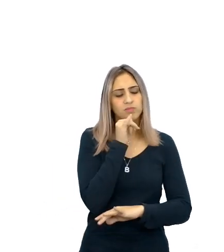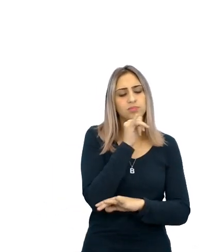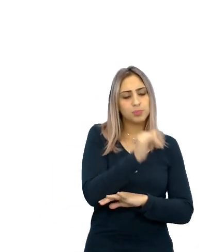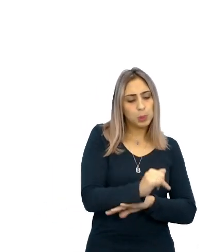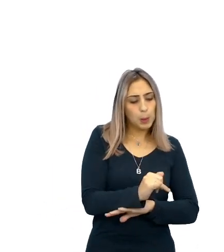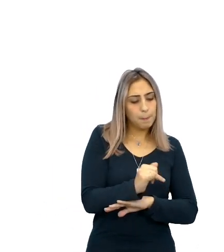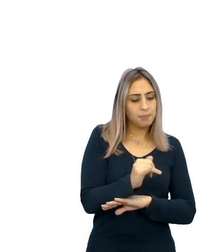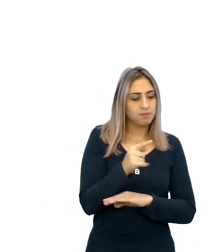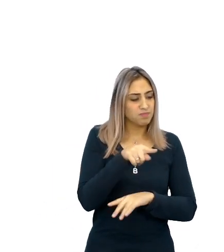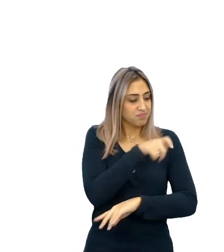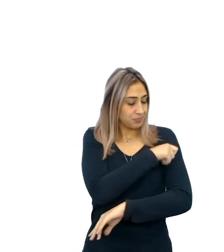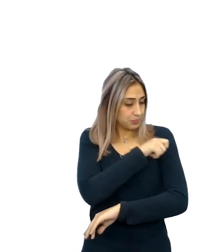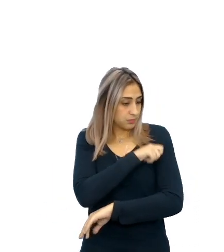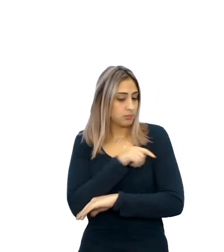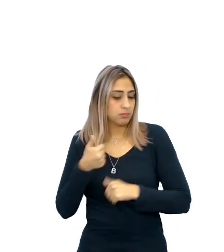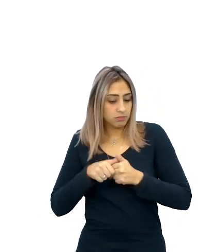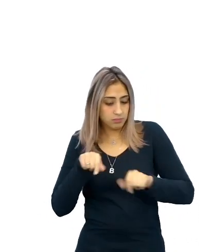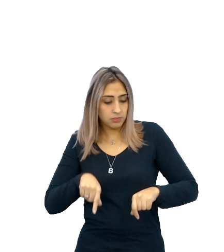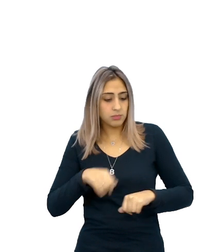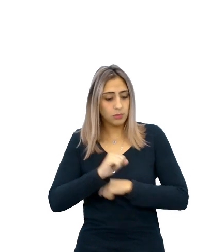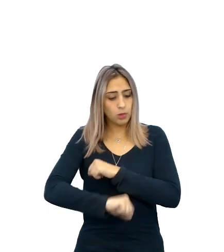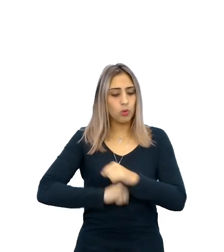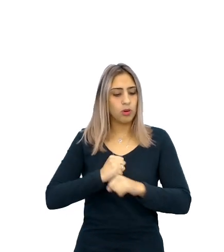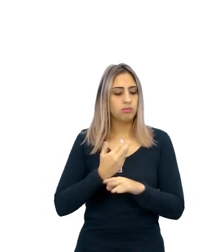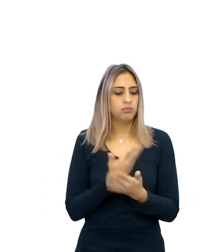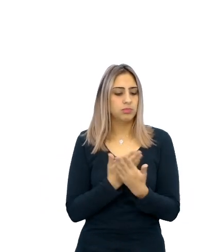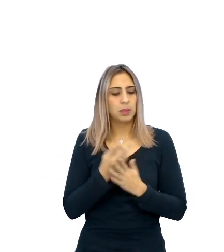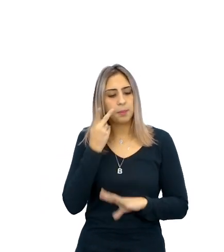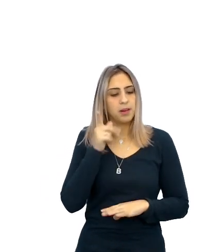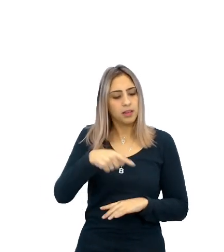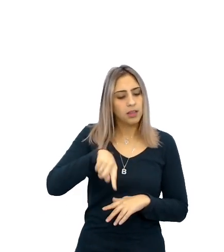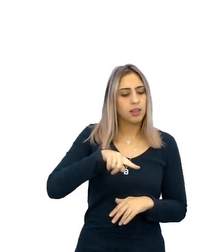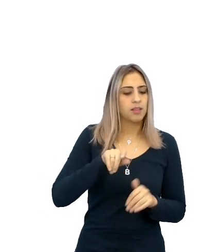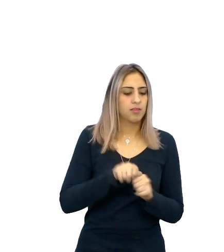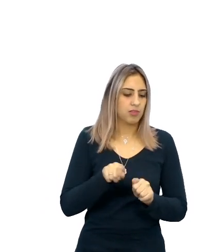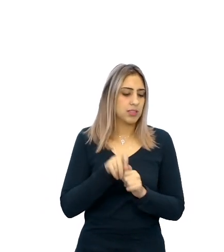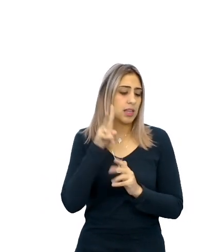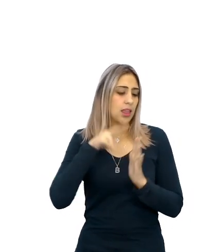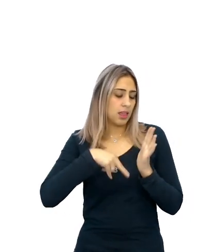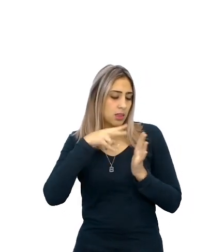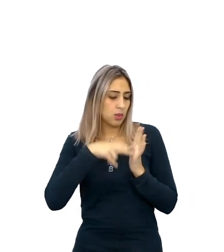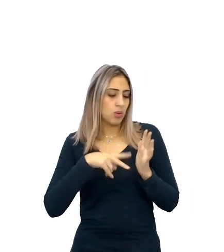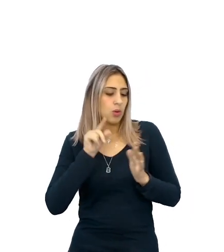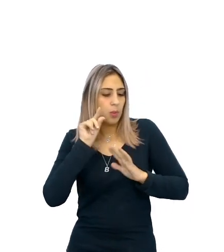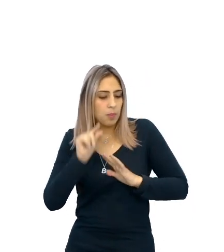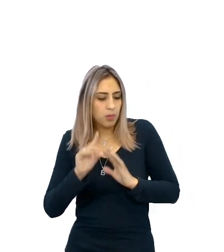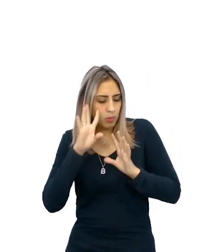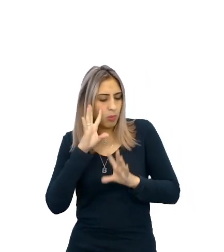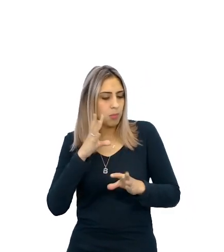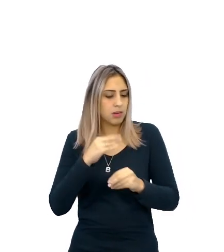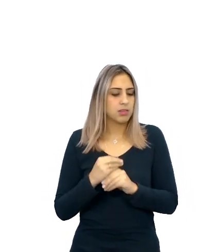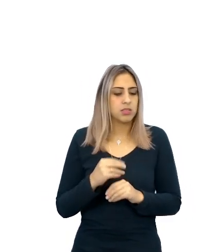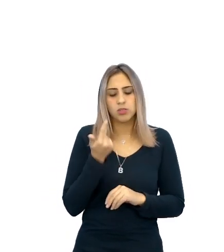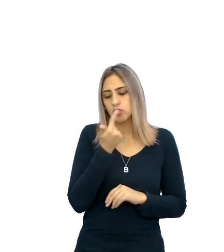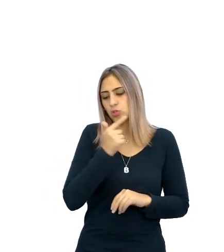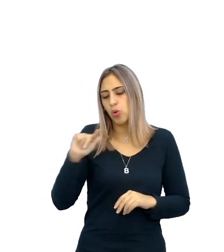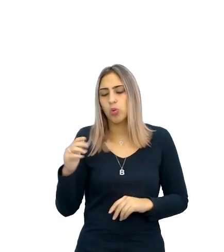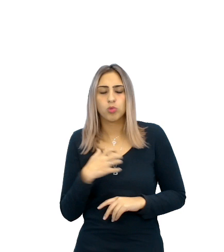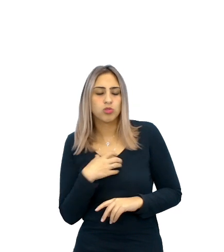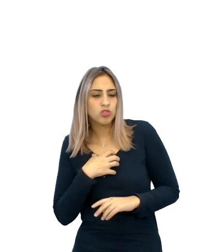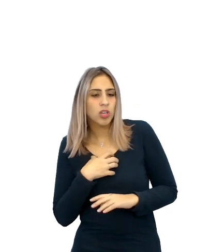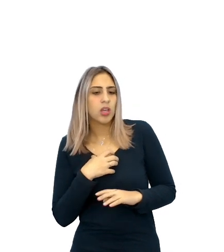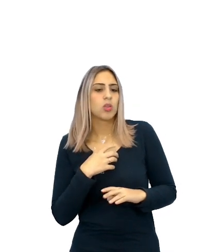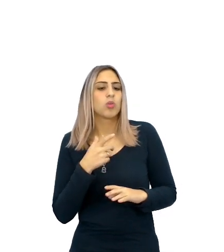um determinado ano de escolaridade e para que ele realize a leitura com compreensão de outros